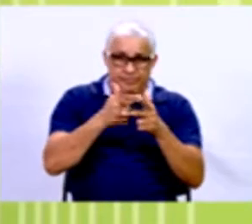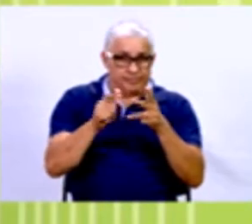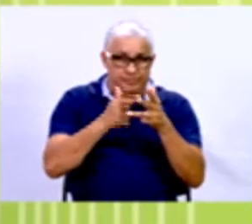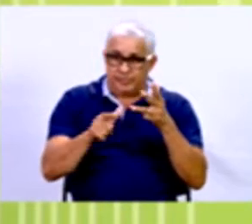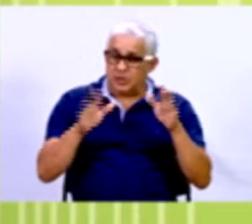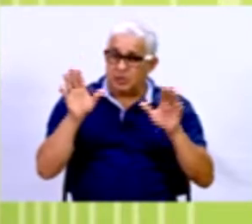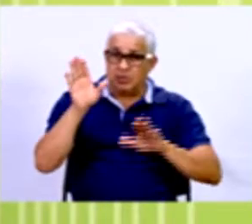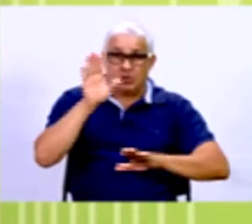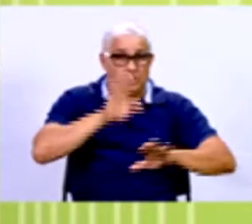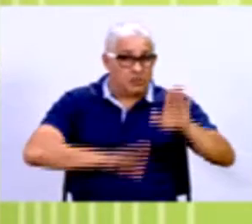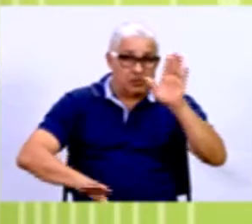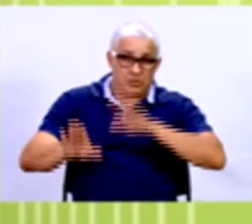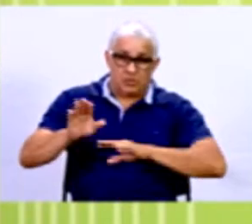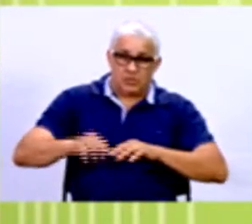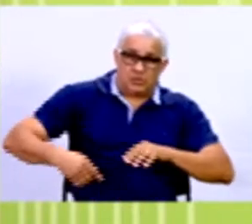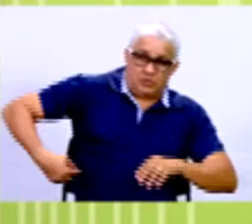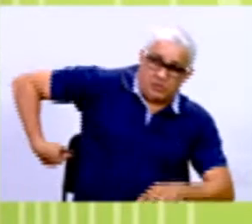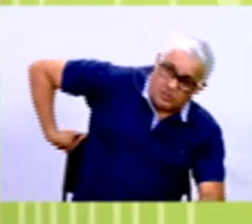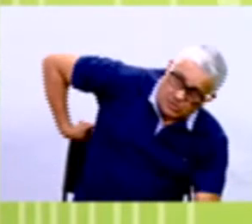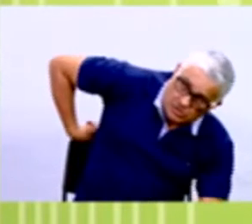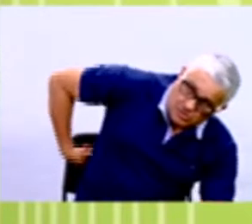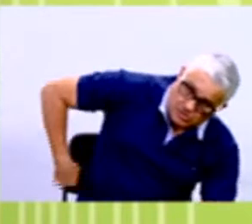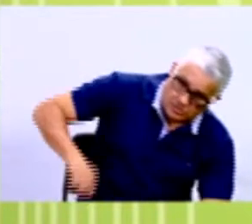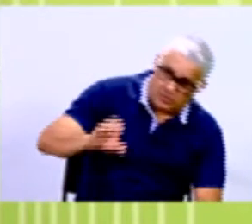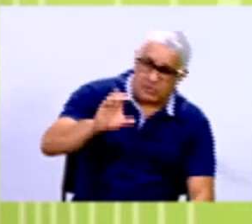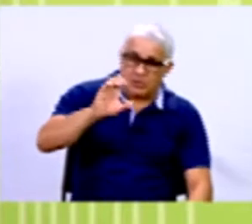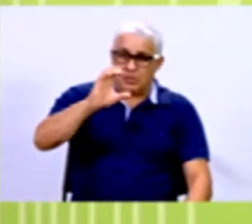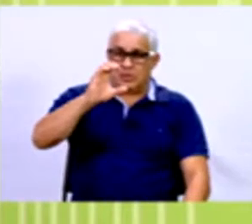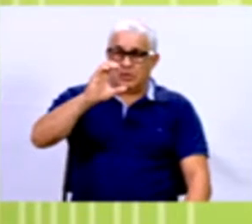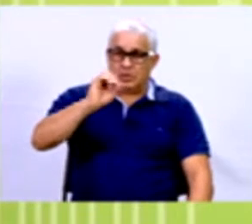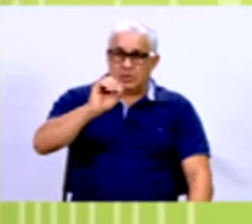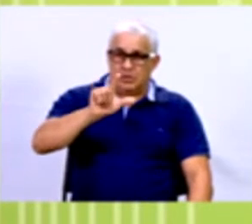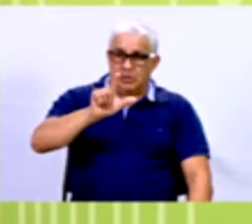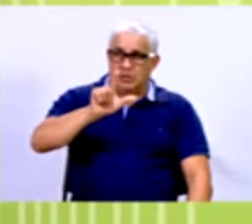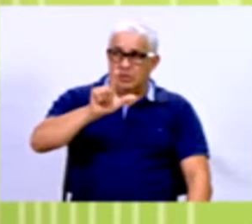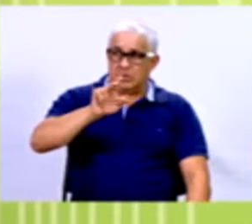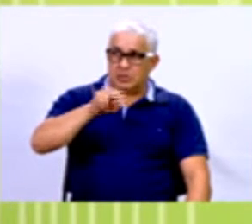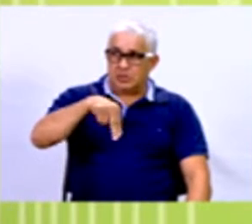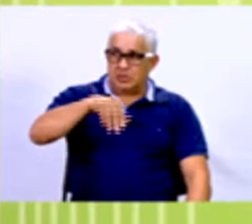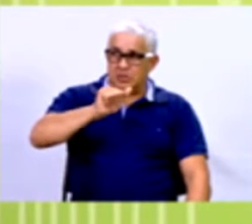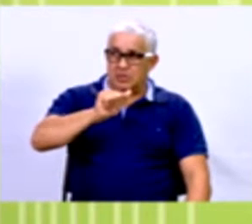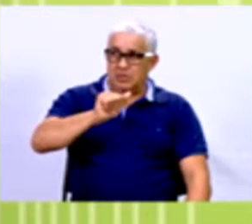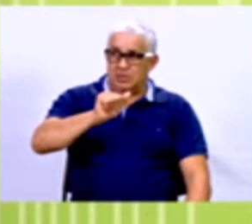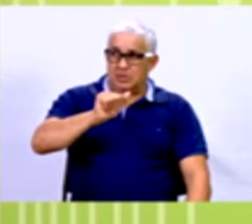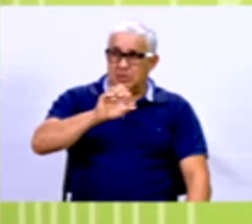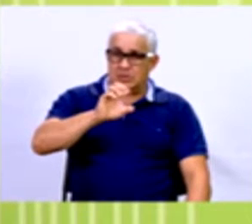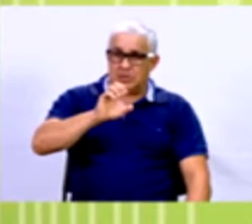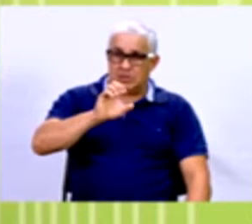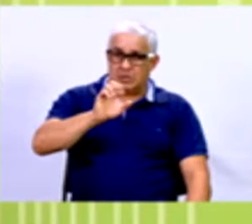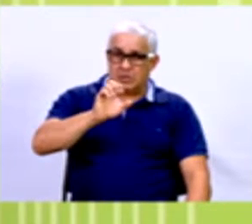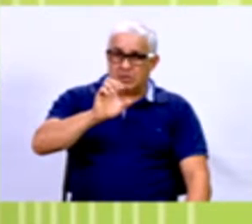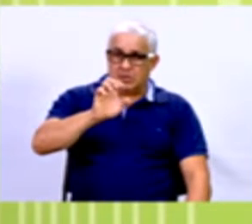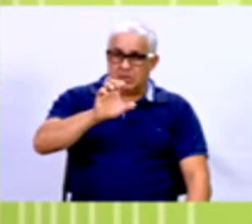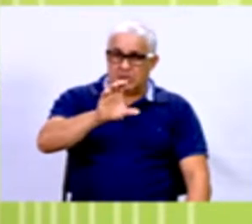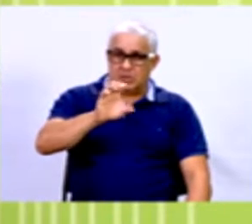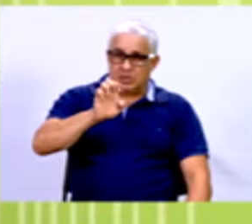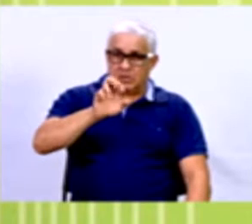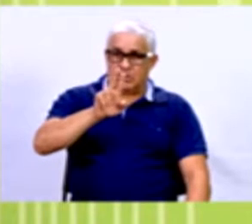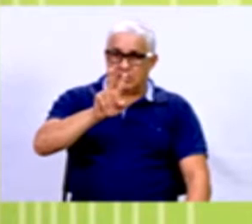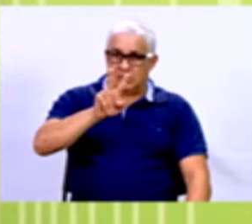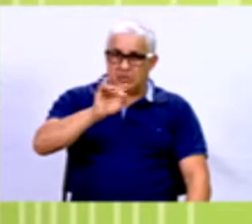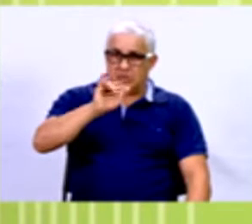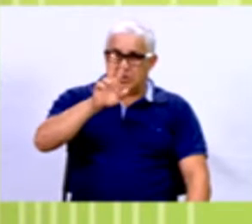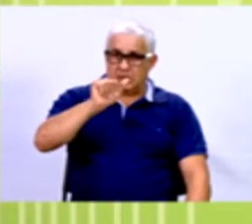muito cuidado com essa região também. Como ele falou, é interessante sempre ter um curso, ter um treinamento. Nosso objetivo é realmente deixar você meio